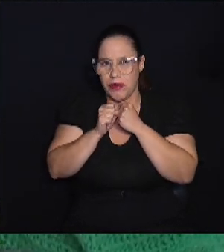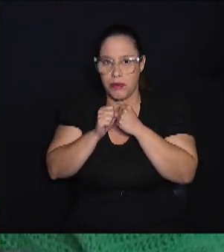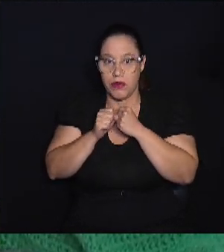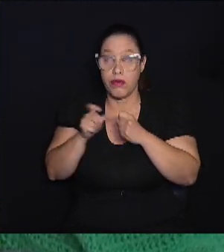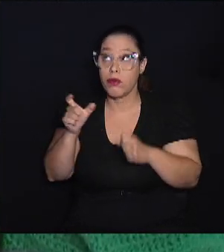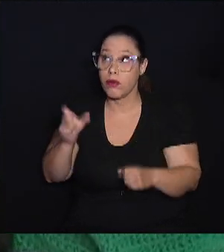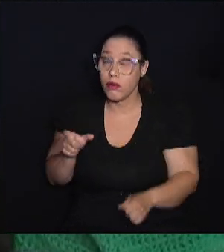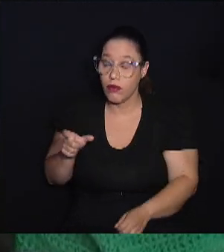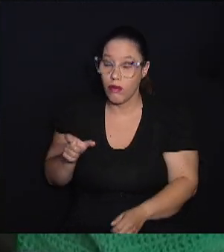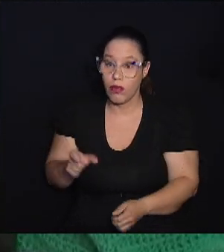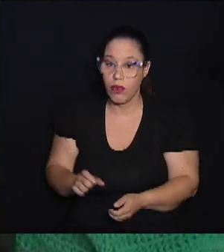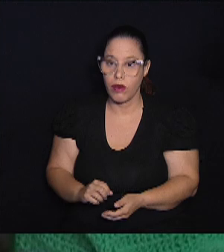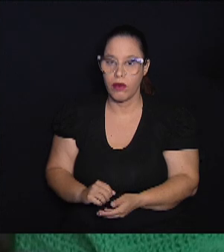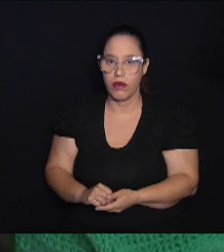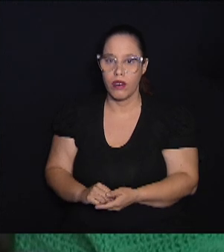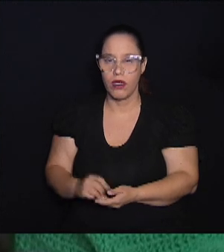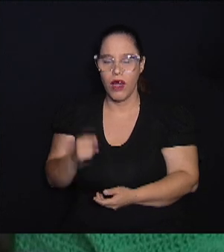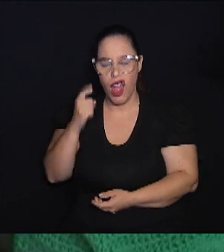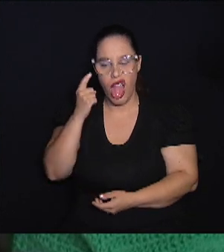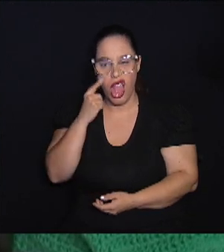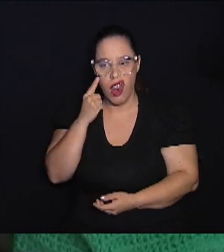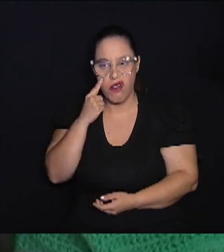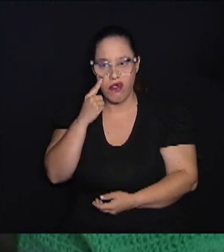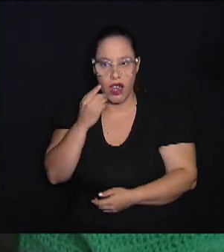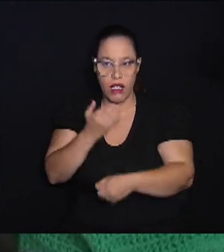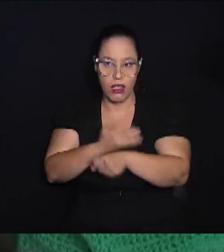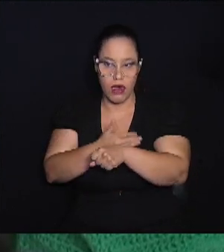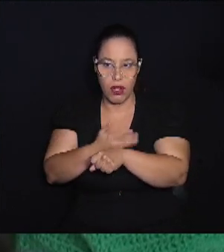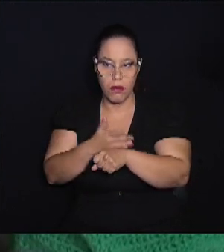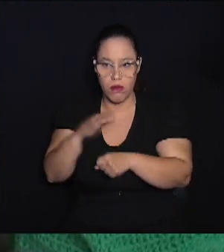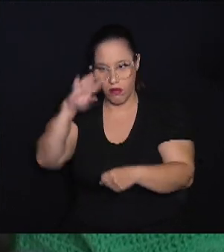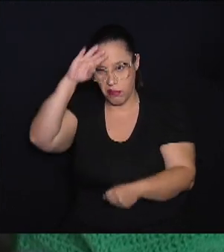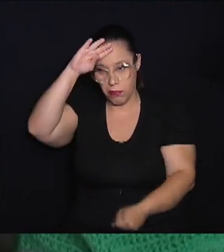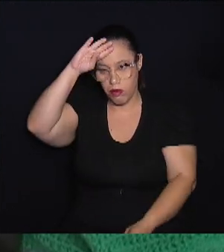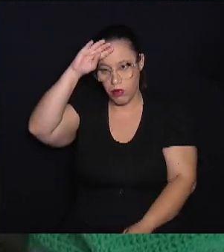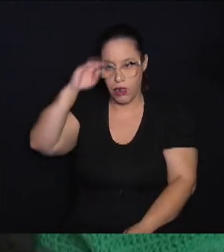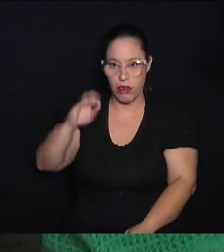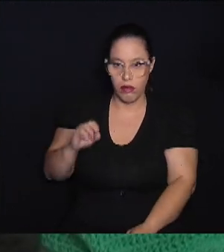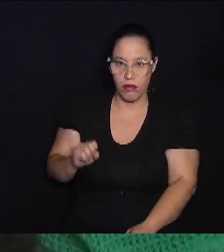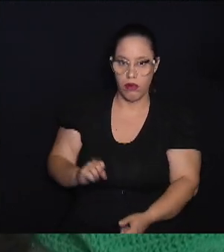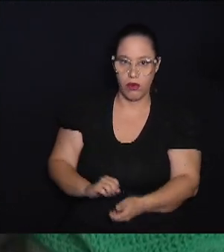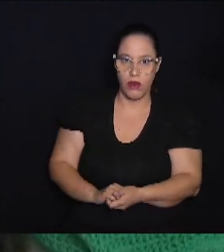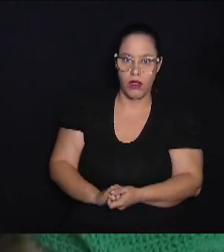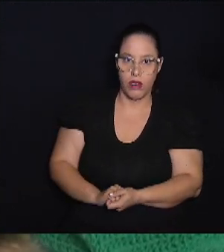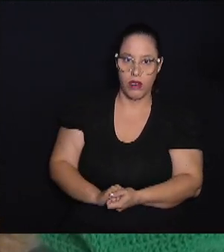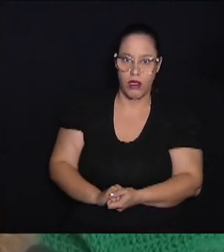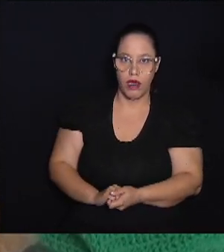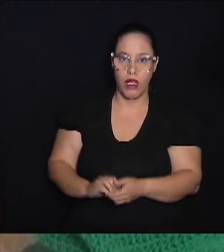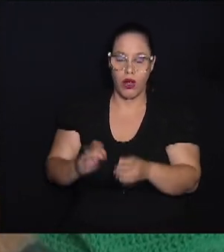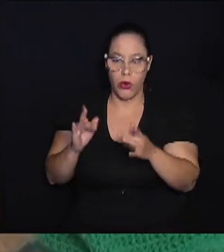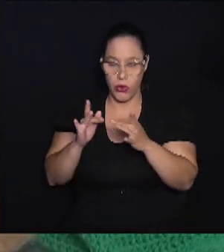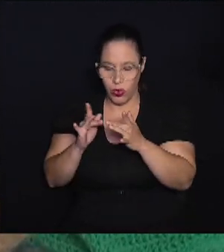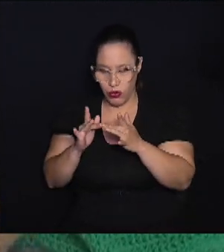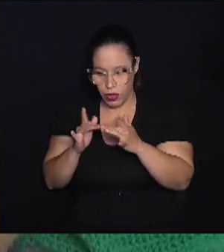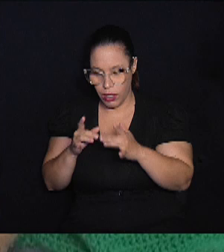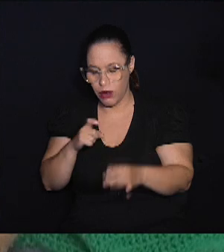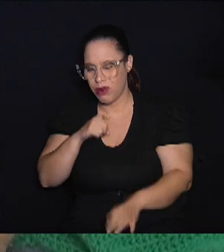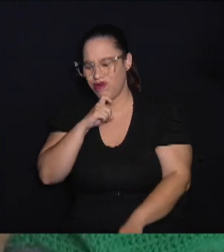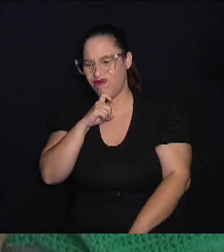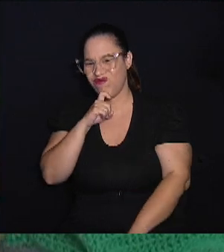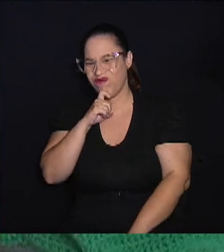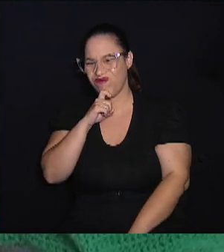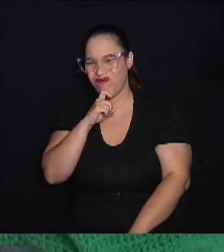pessoa, quando tem que ficar ali de olho na temperatura, mais ou menos, para não fazer aquele, ao contrário do verão, que a gente tem que fazer